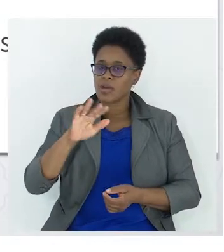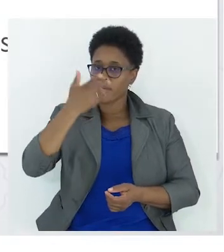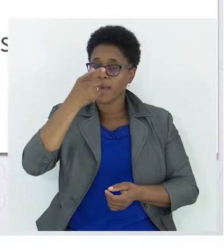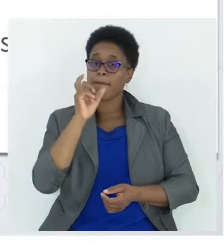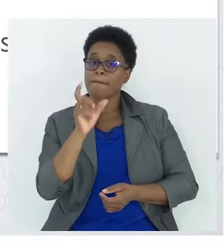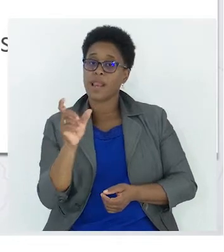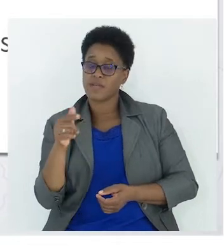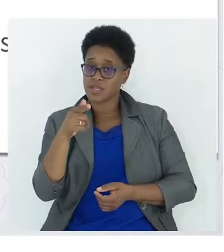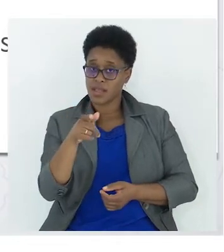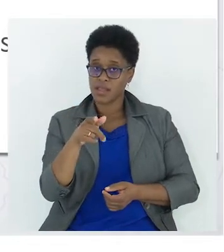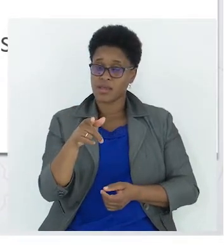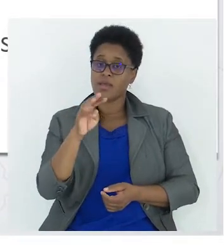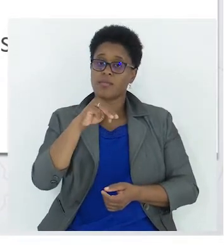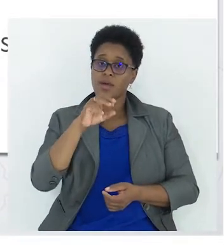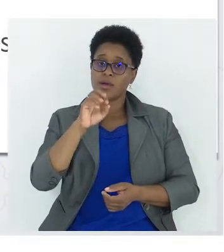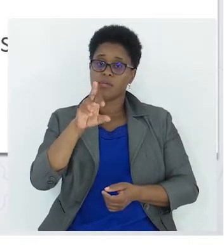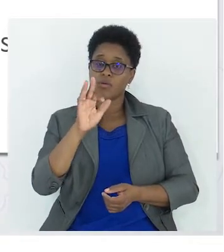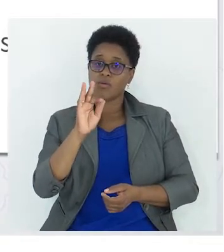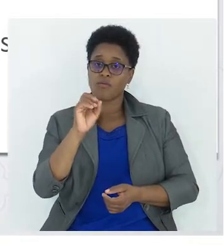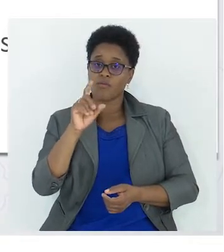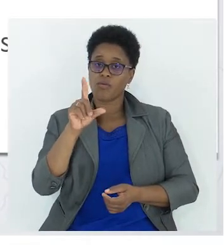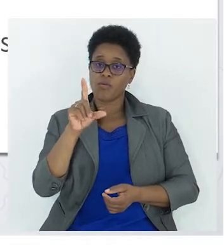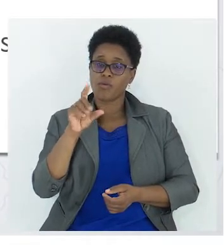lá. Então, para a morfologia,